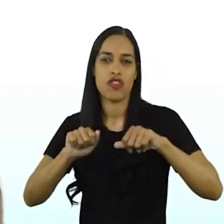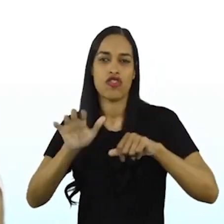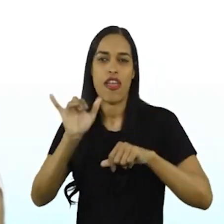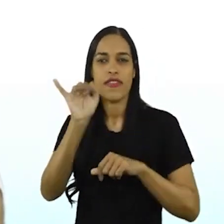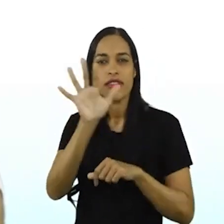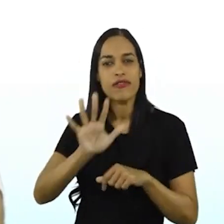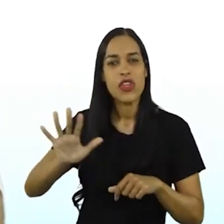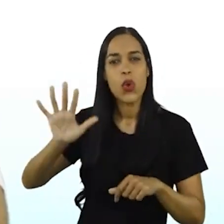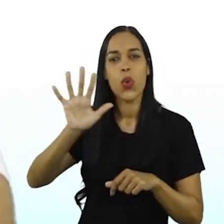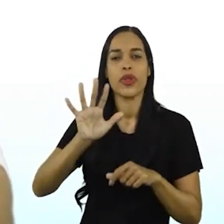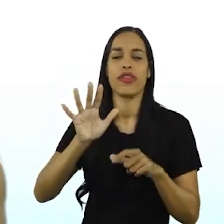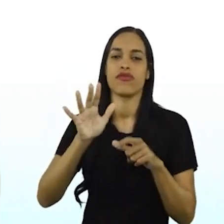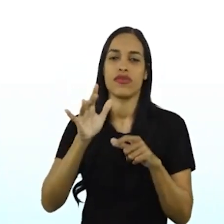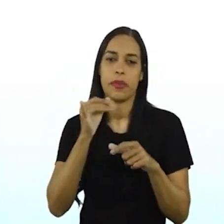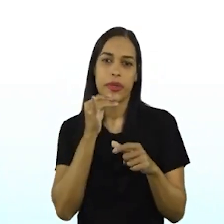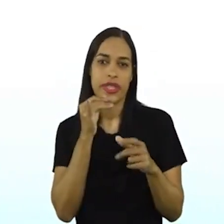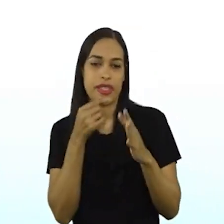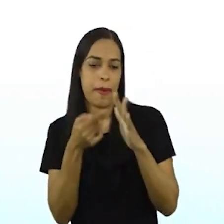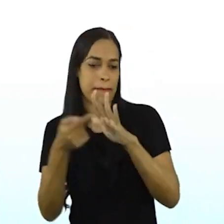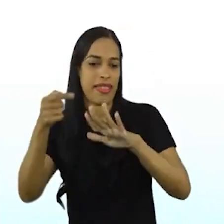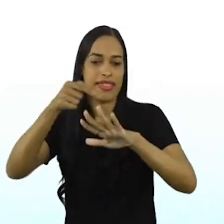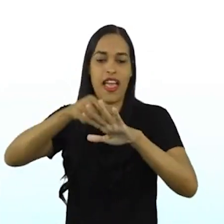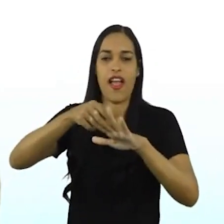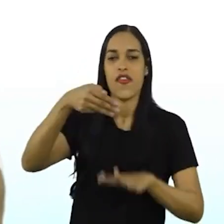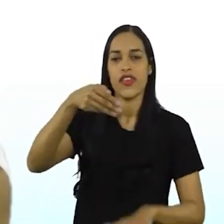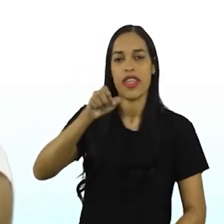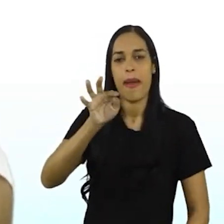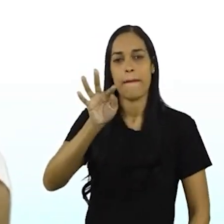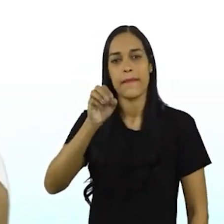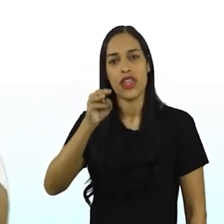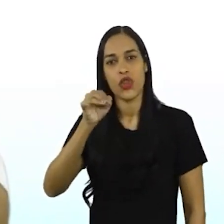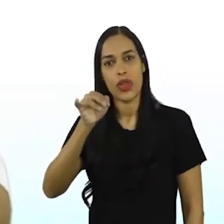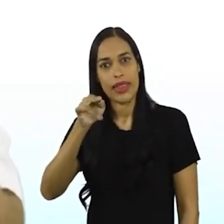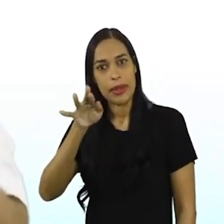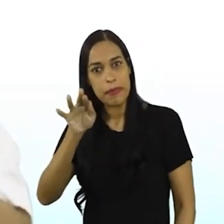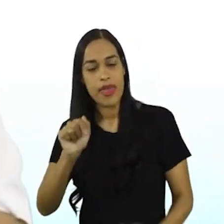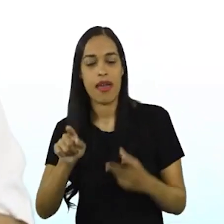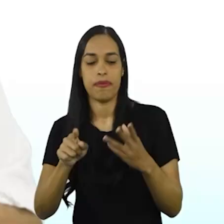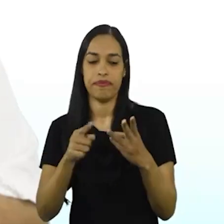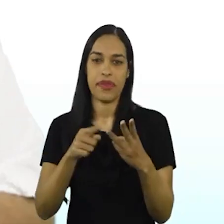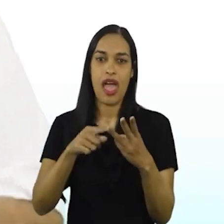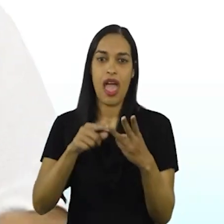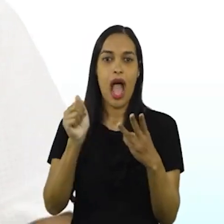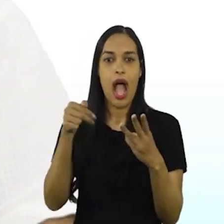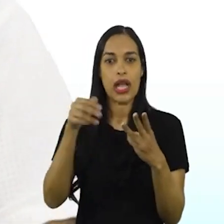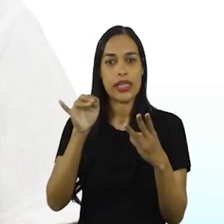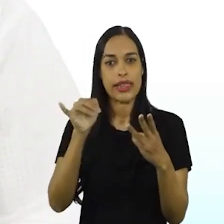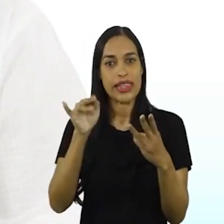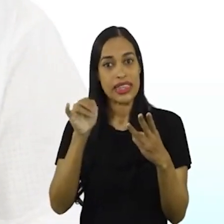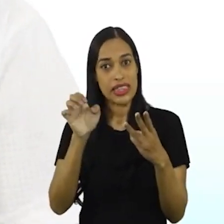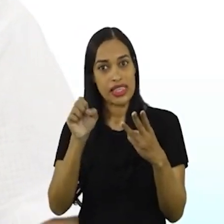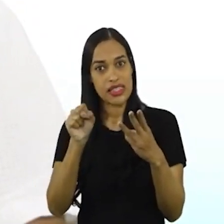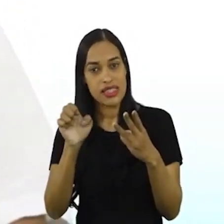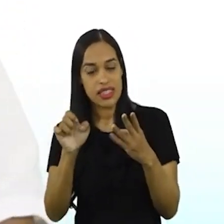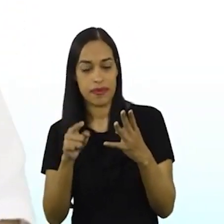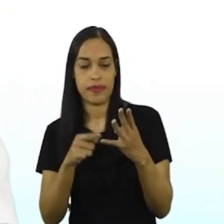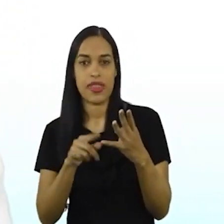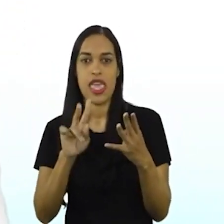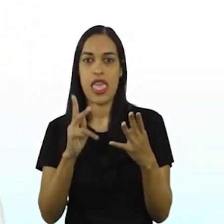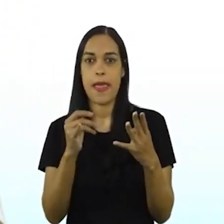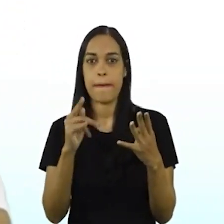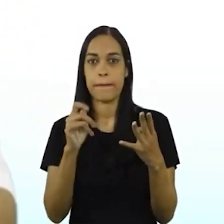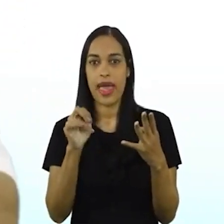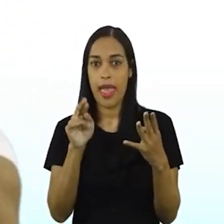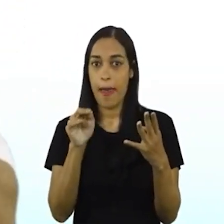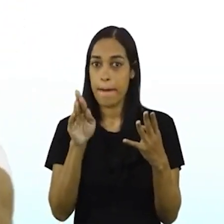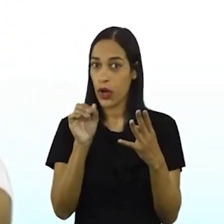famosas figuras de linguagem. Metáforas, metonímias, antíteses, né, hipérboles, a